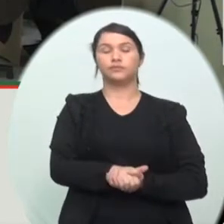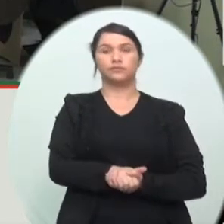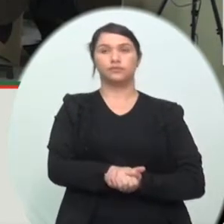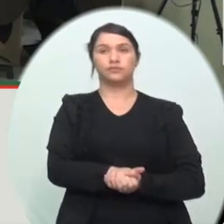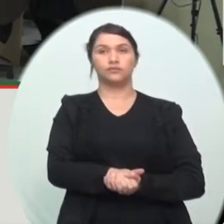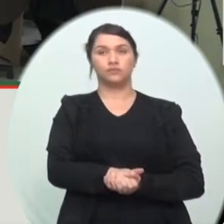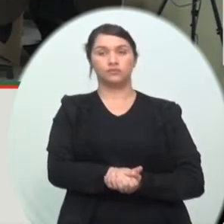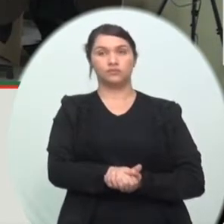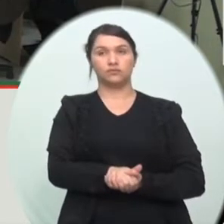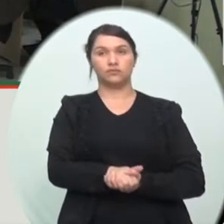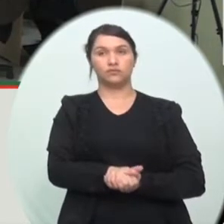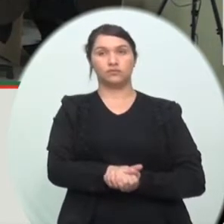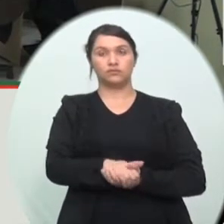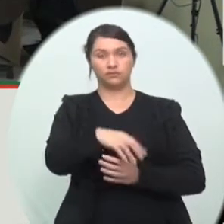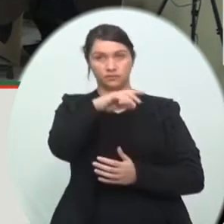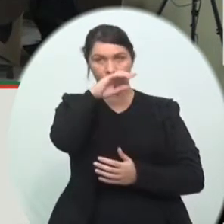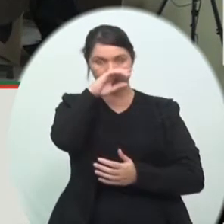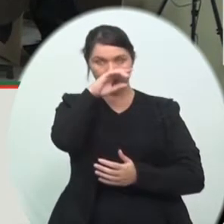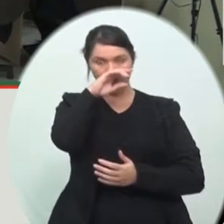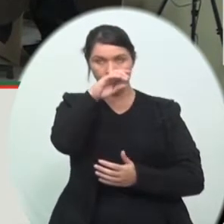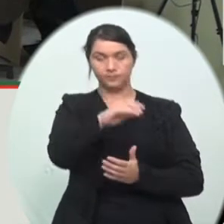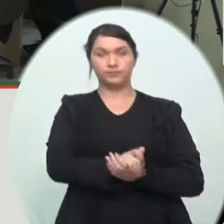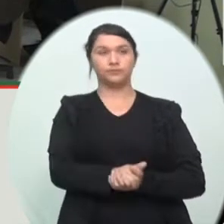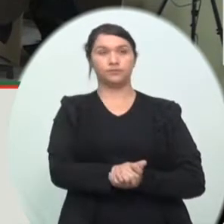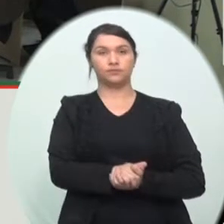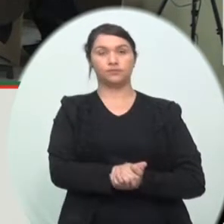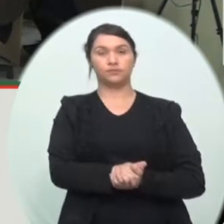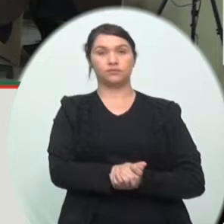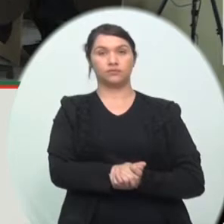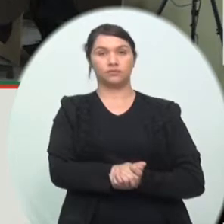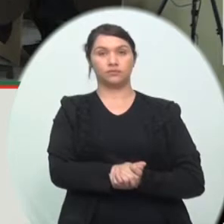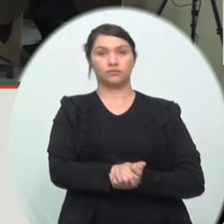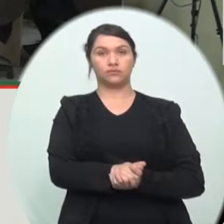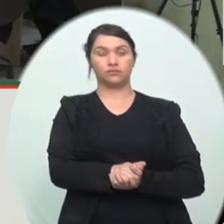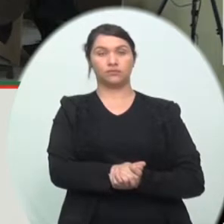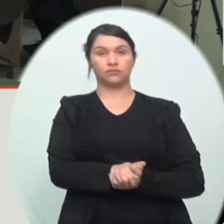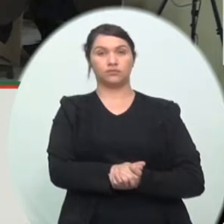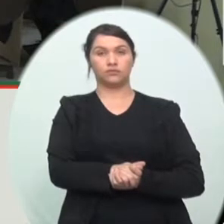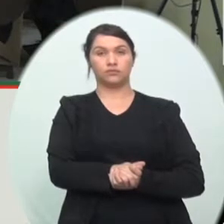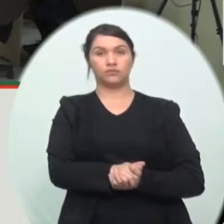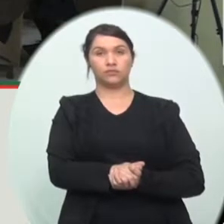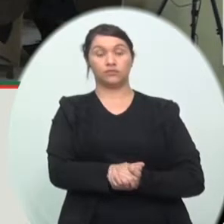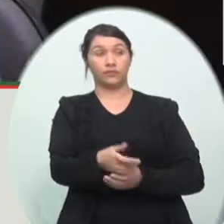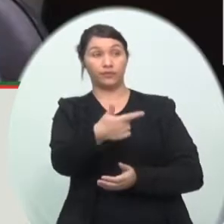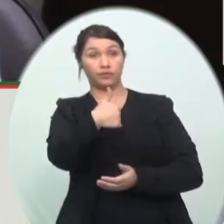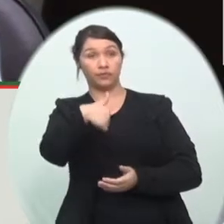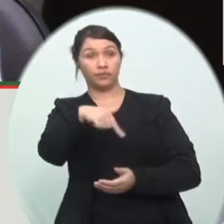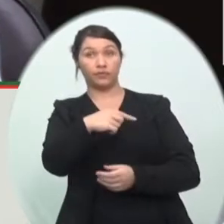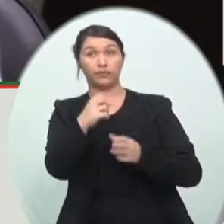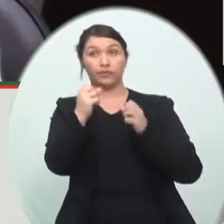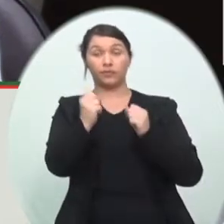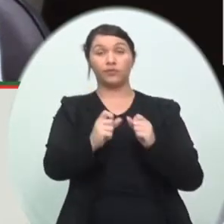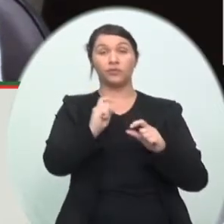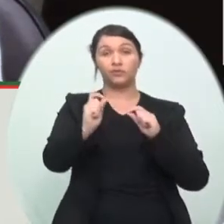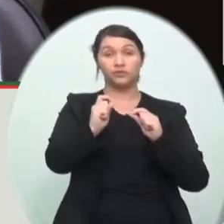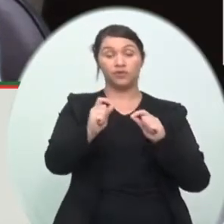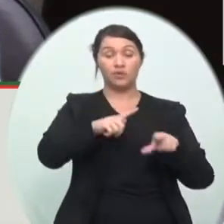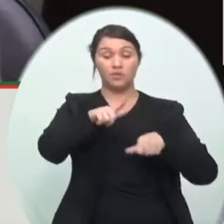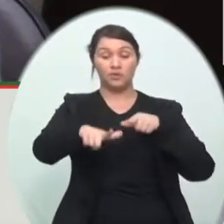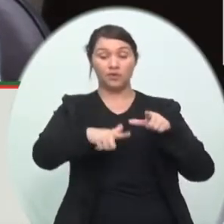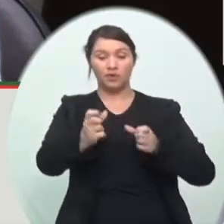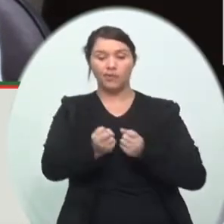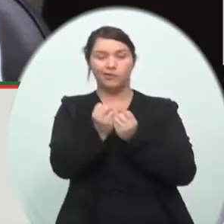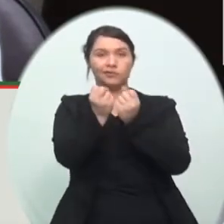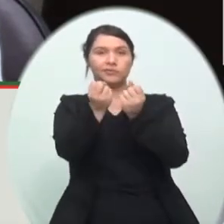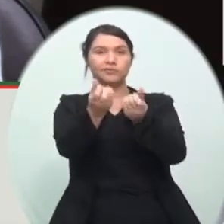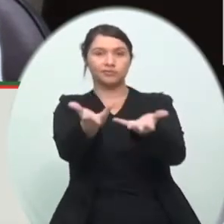Obrigado, presidente. Agradeço a possibilidade de a gente poder oferecer para vocês o nosso trabalho, o que a gente vem